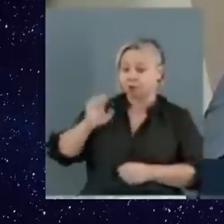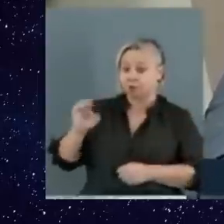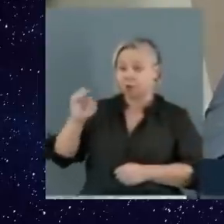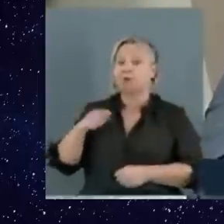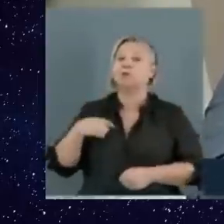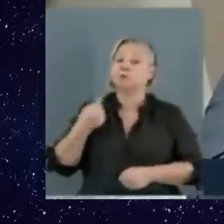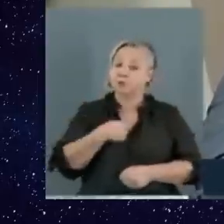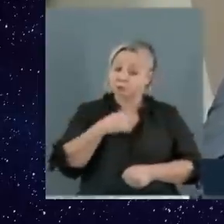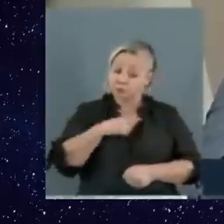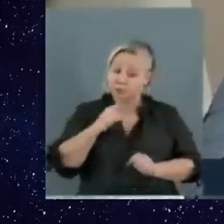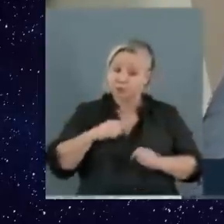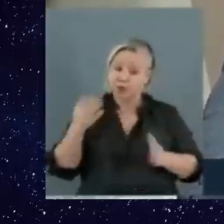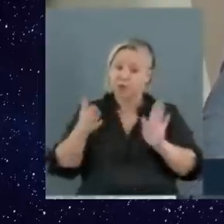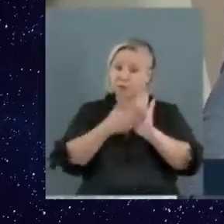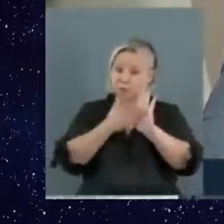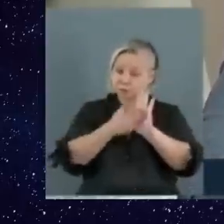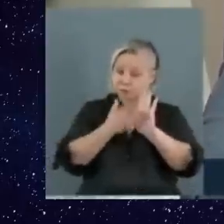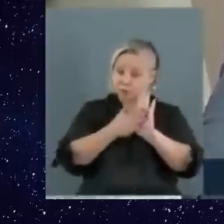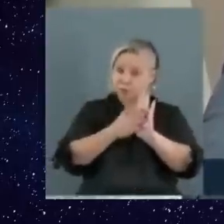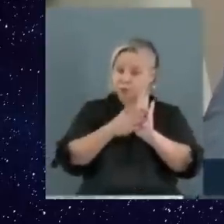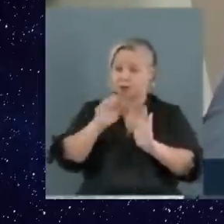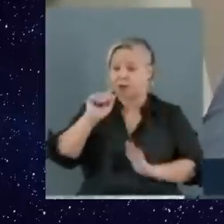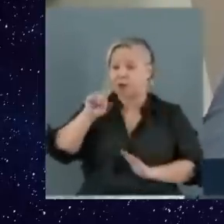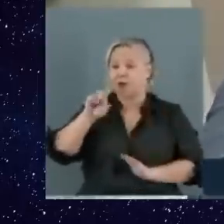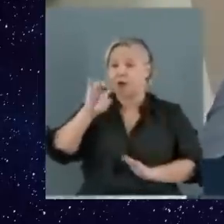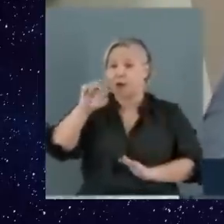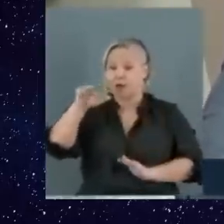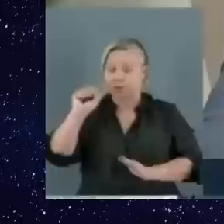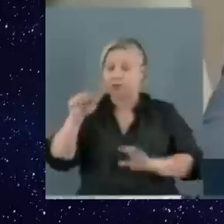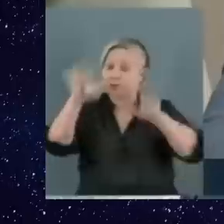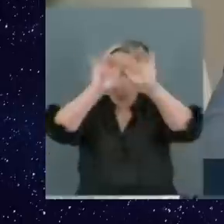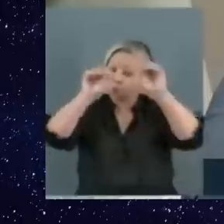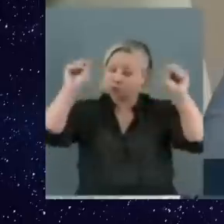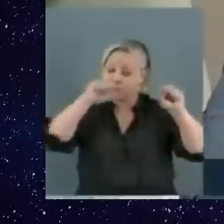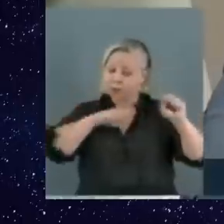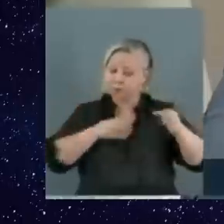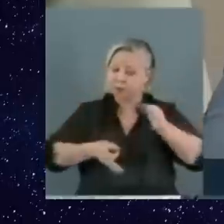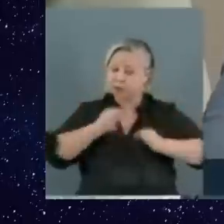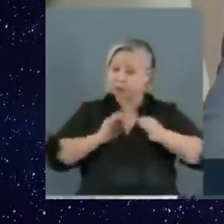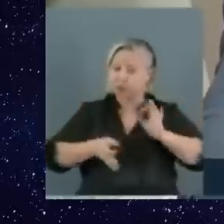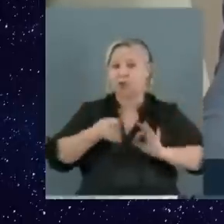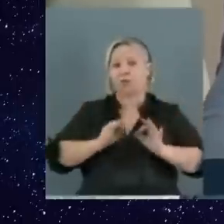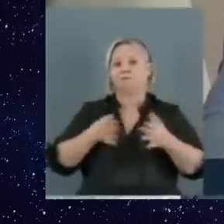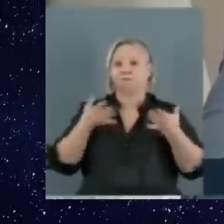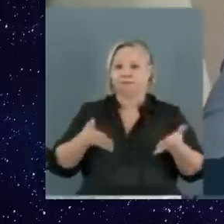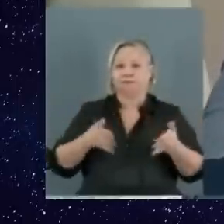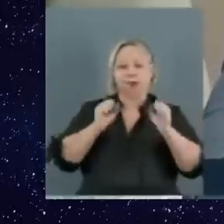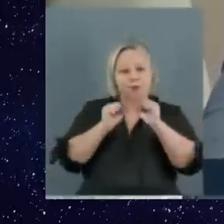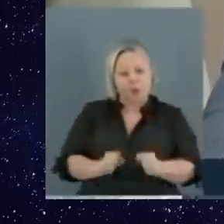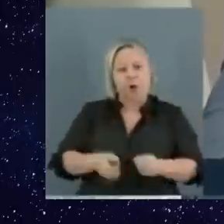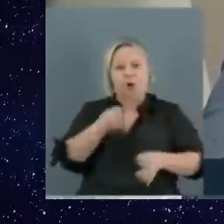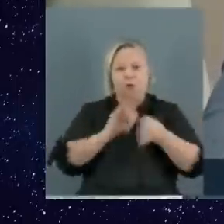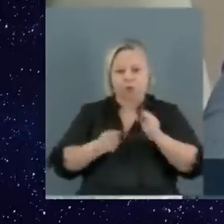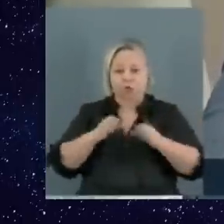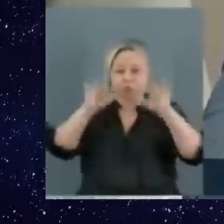lá. ADINs que foram propostas e que o Supremo tem direito de julgar. O senhor não pode impedir, ninguém pode impedir. E quando o Supremo